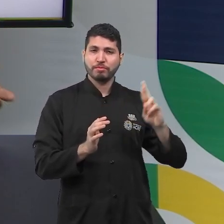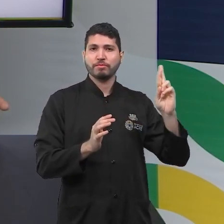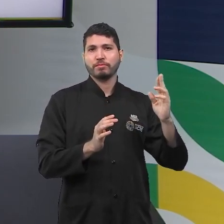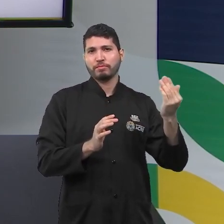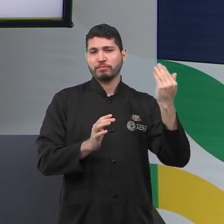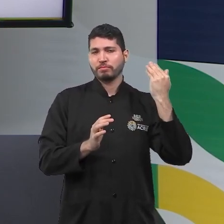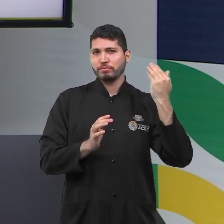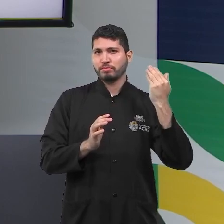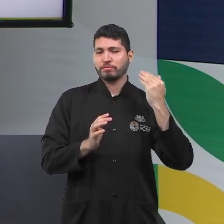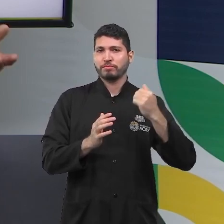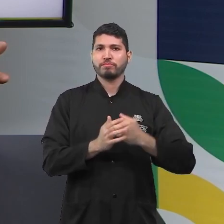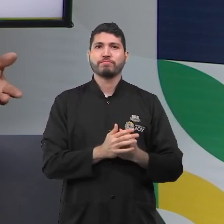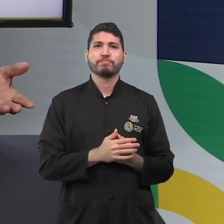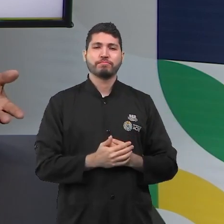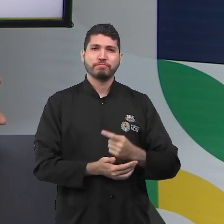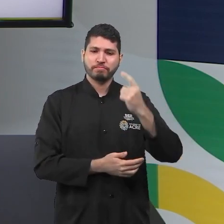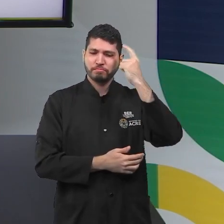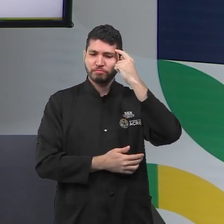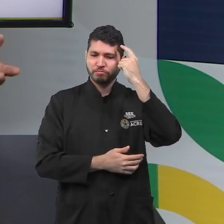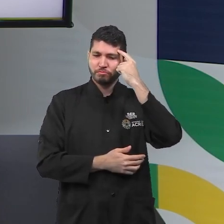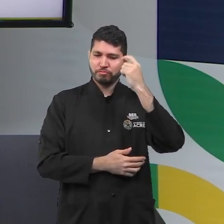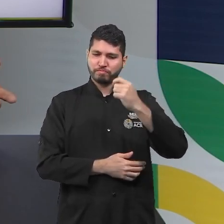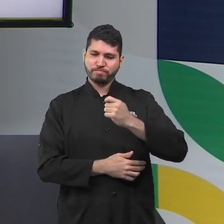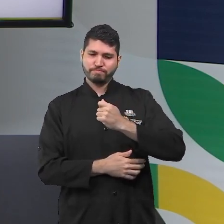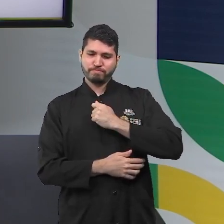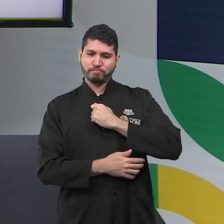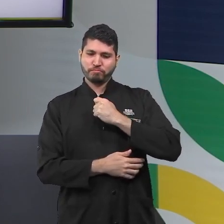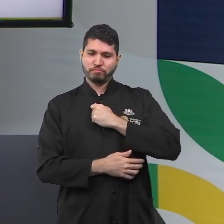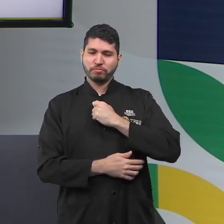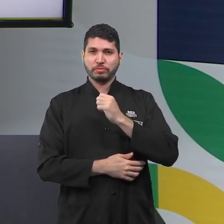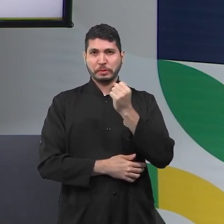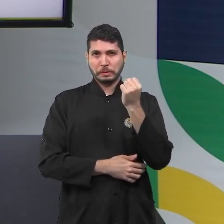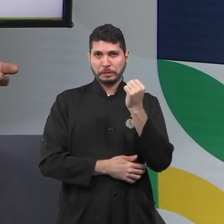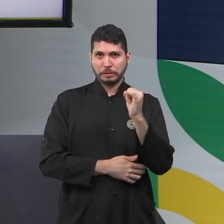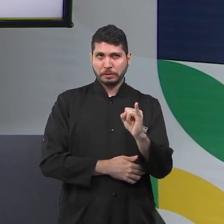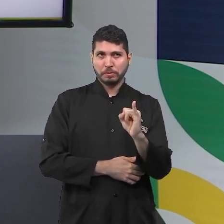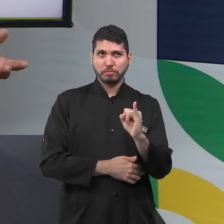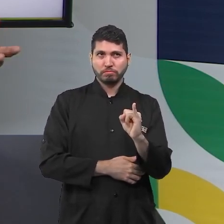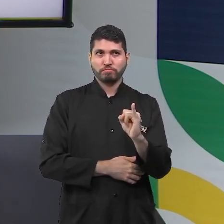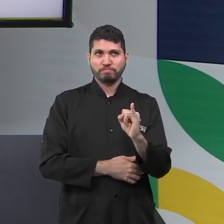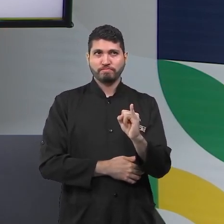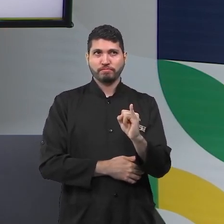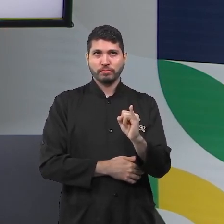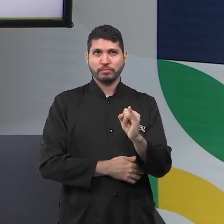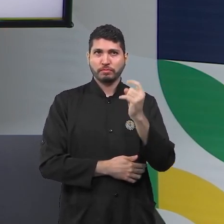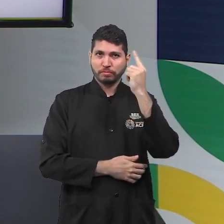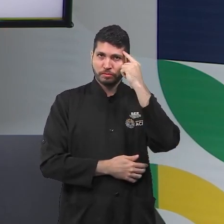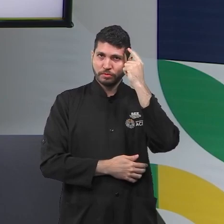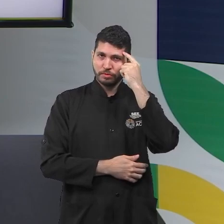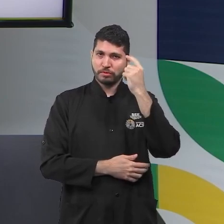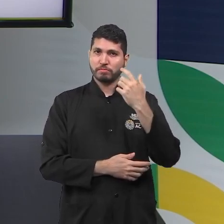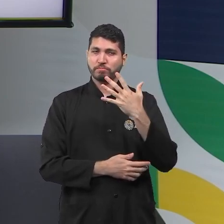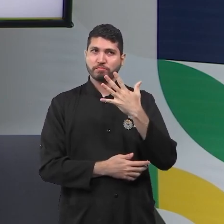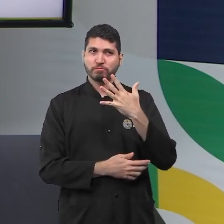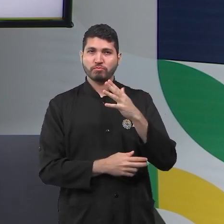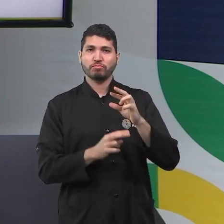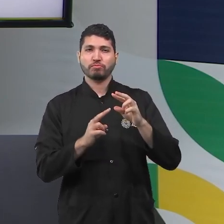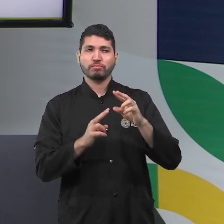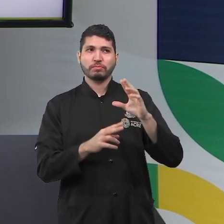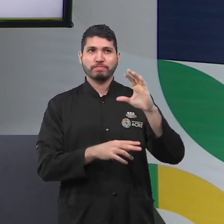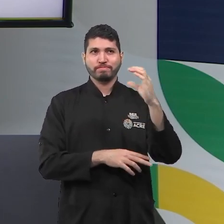um questionamento antropológico, se a gente for optar pela questão científica.